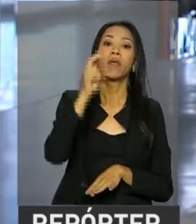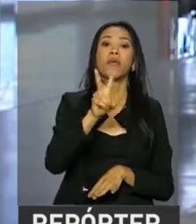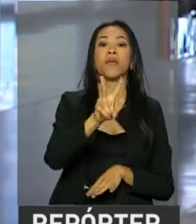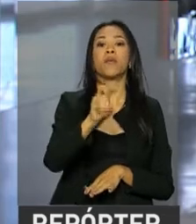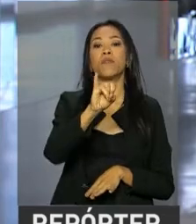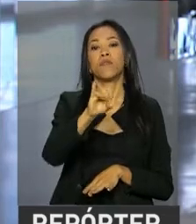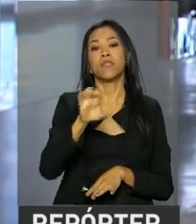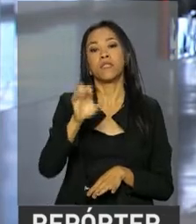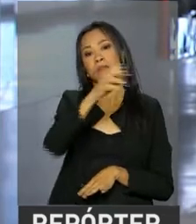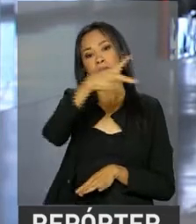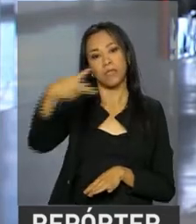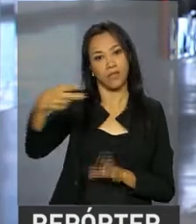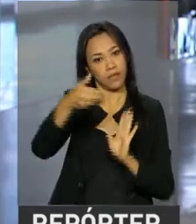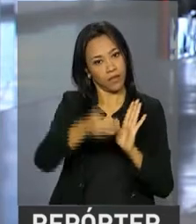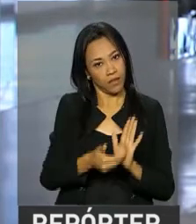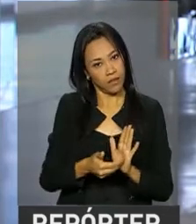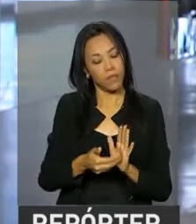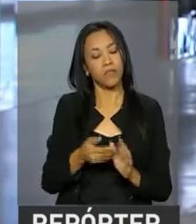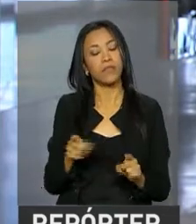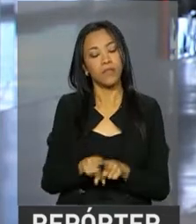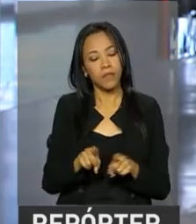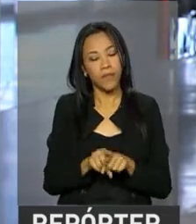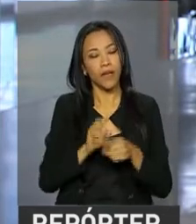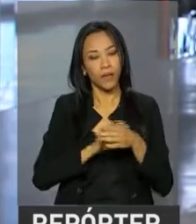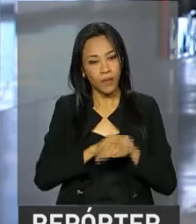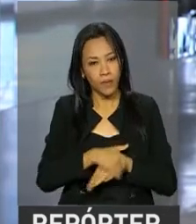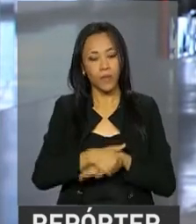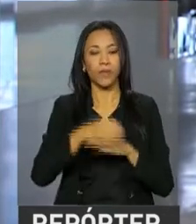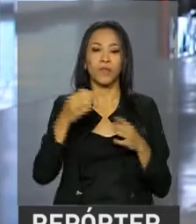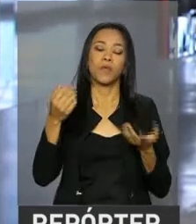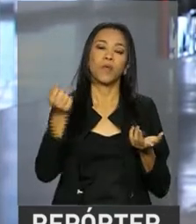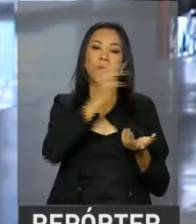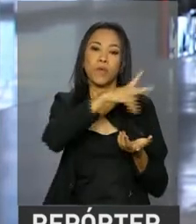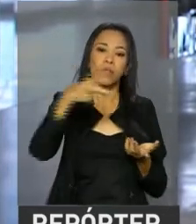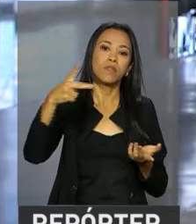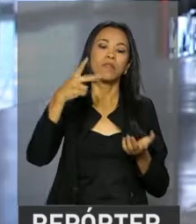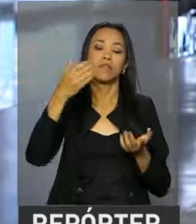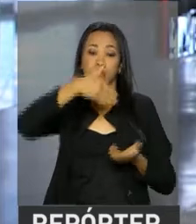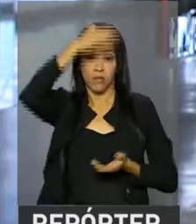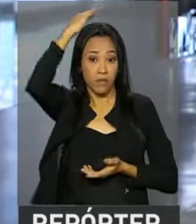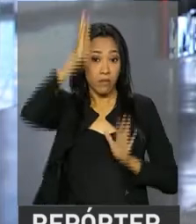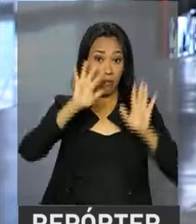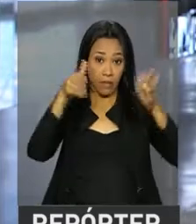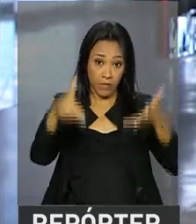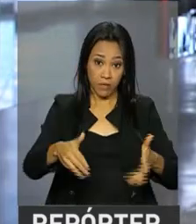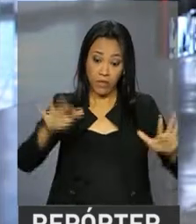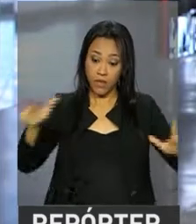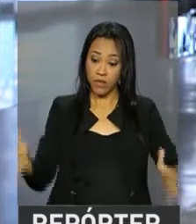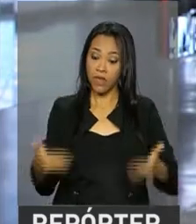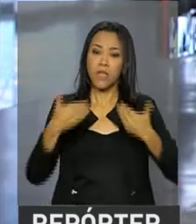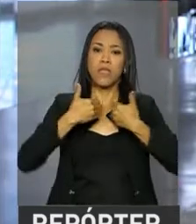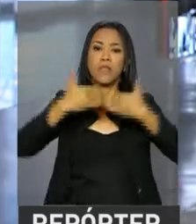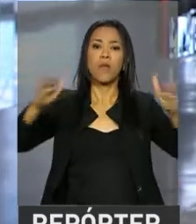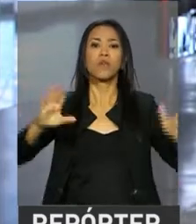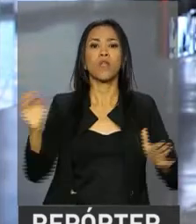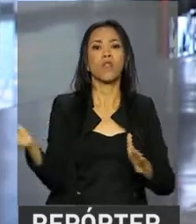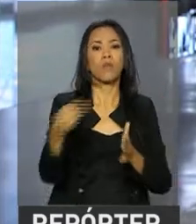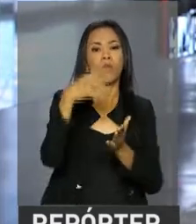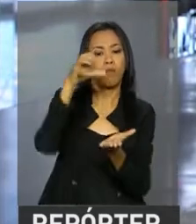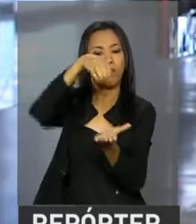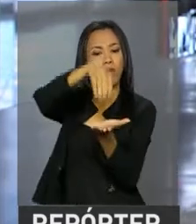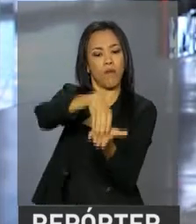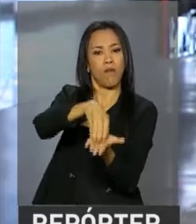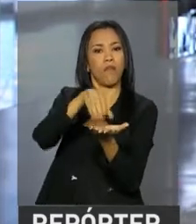deputados ea hillé do começo da noite o presidente participa de um evento da inauguração da nova sede do conselho nacional